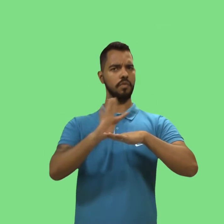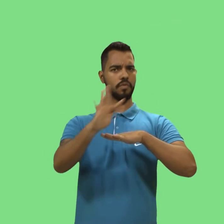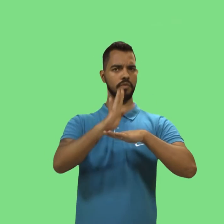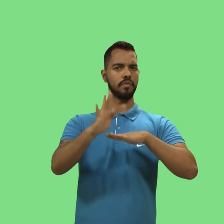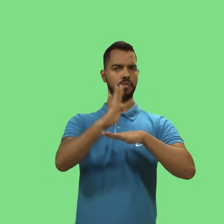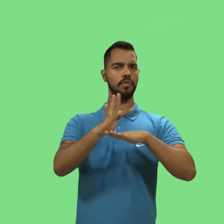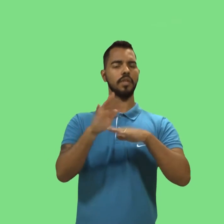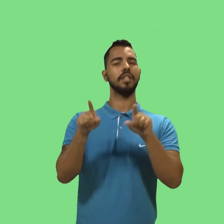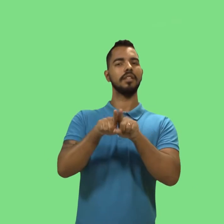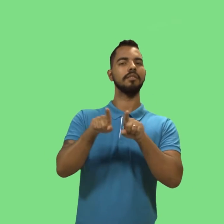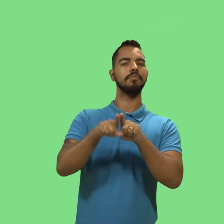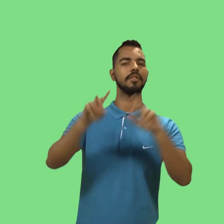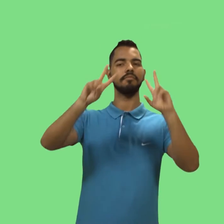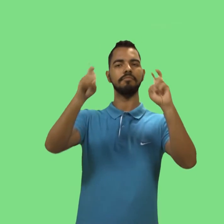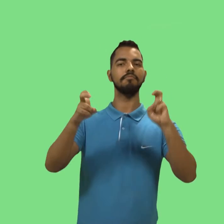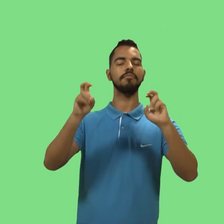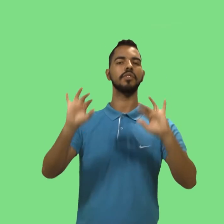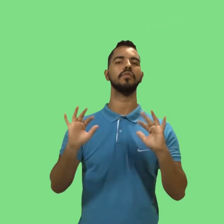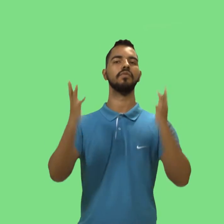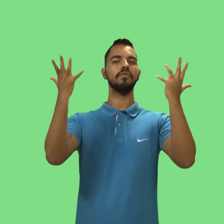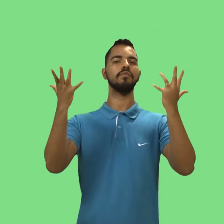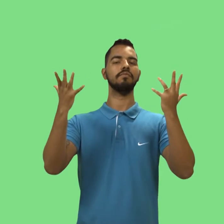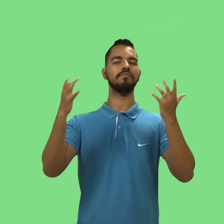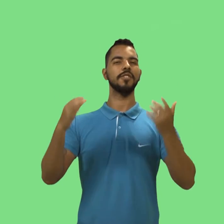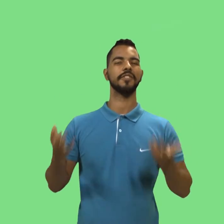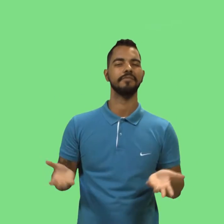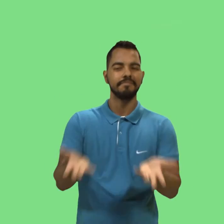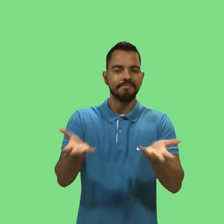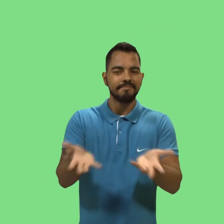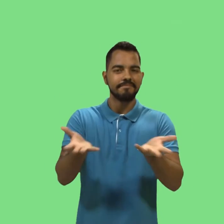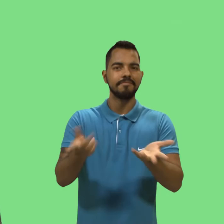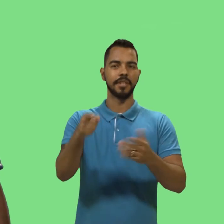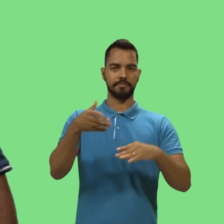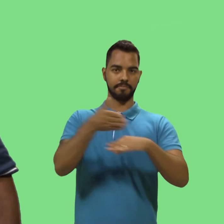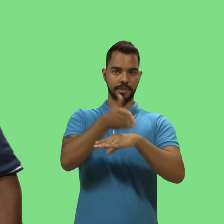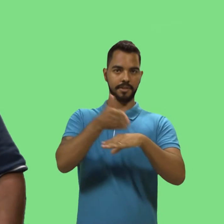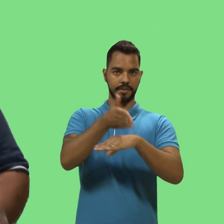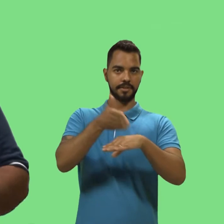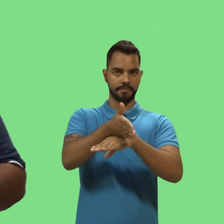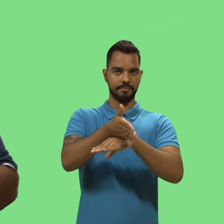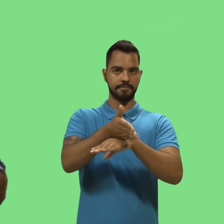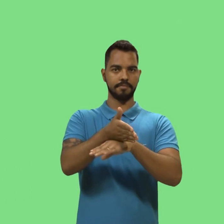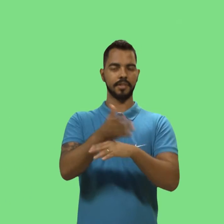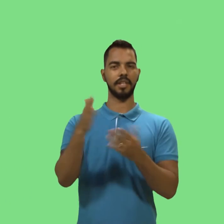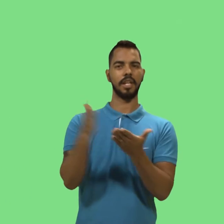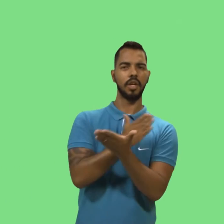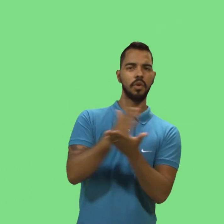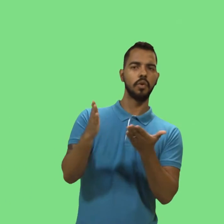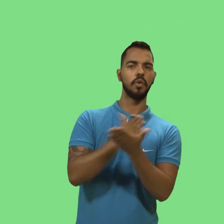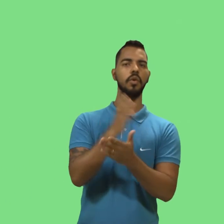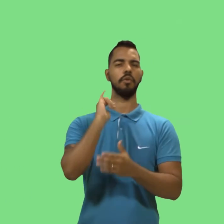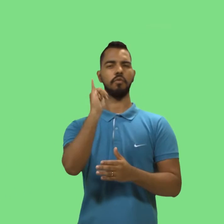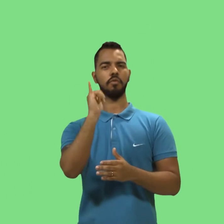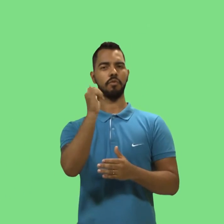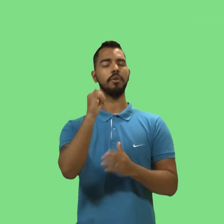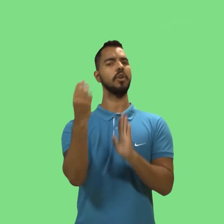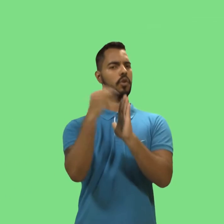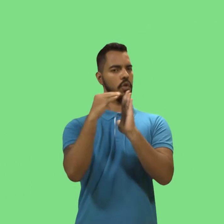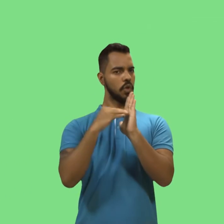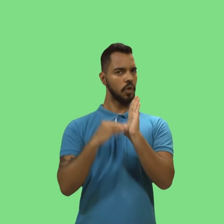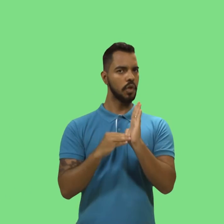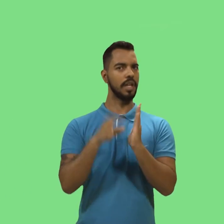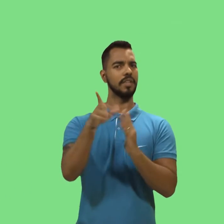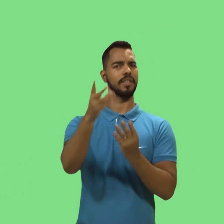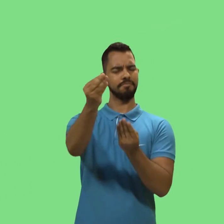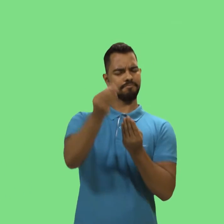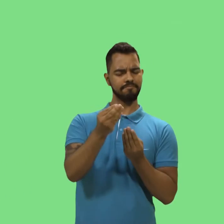e também as informações do evento motivador do convite. Algumas informações são imprescindíveis para evitar que o convidado